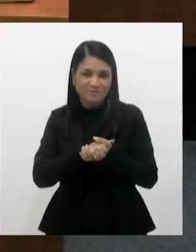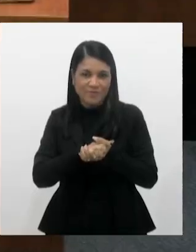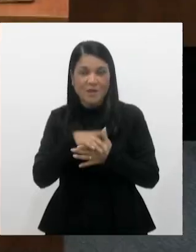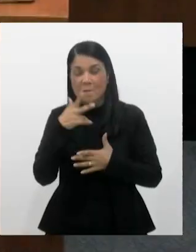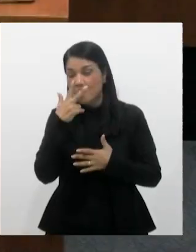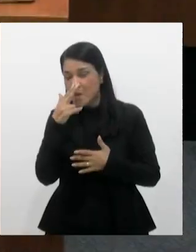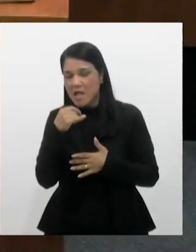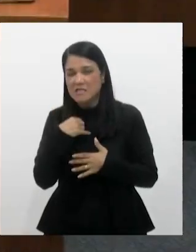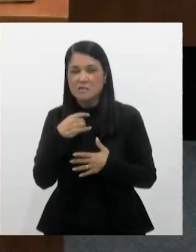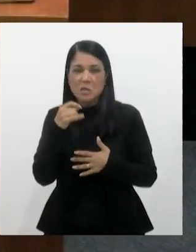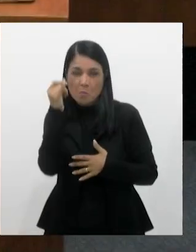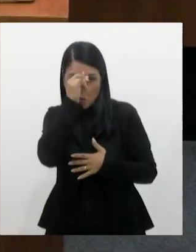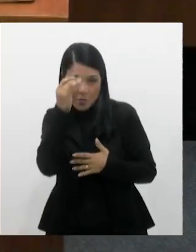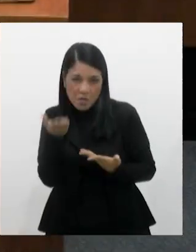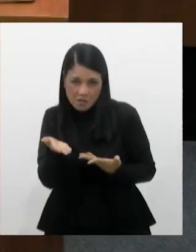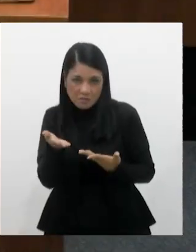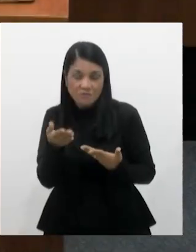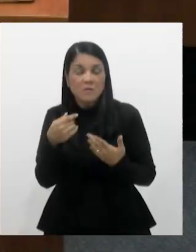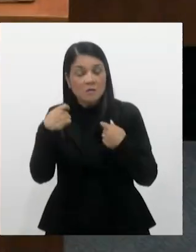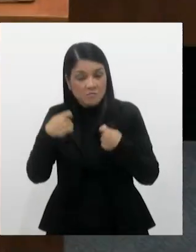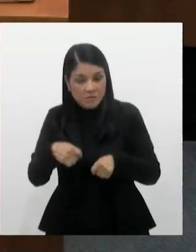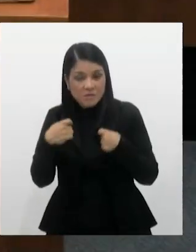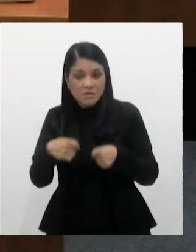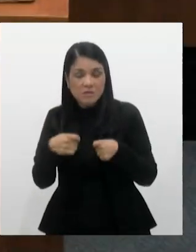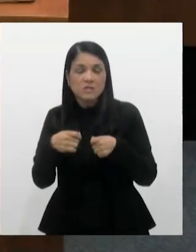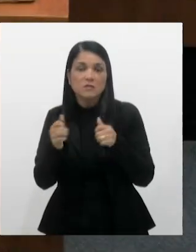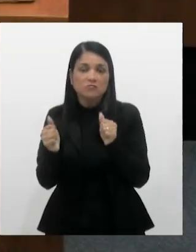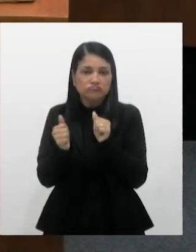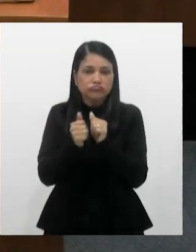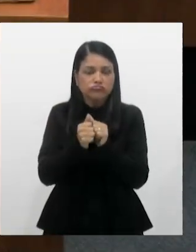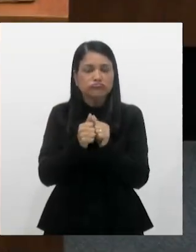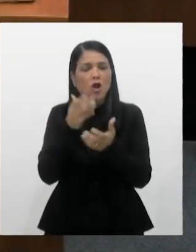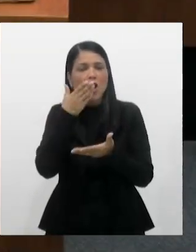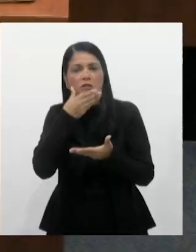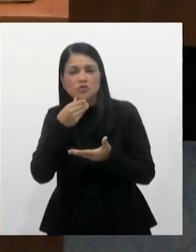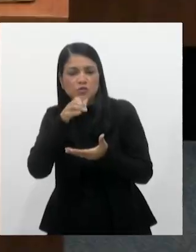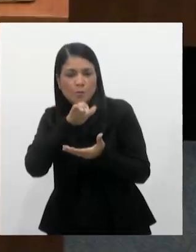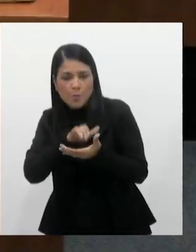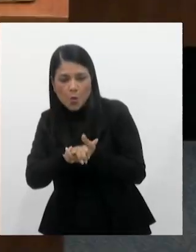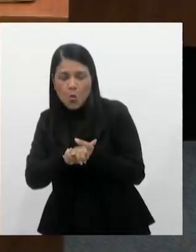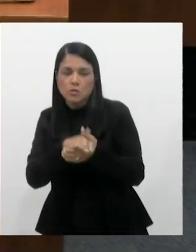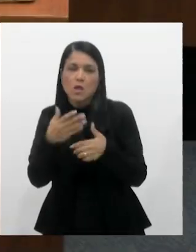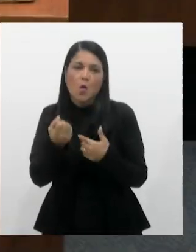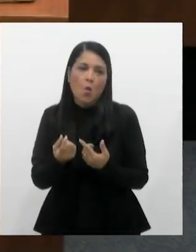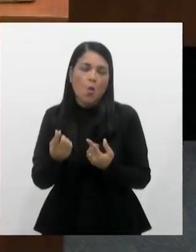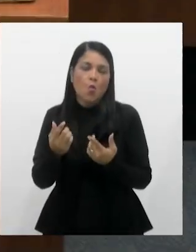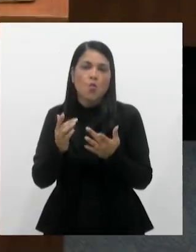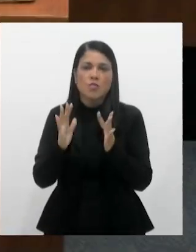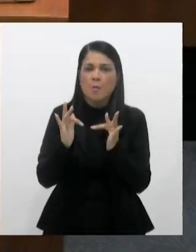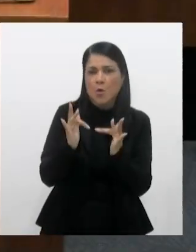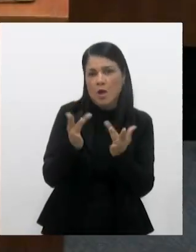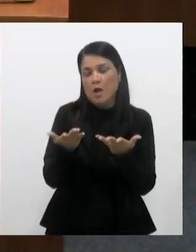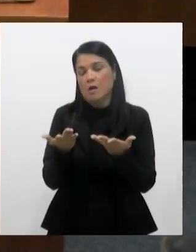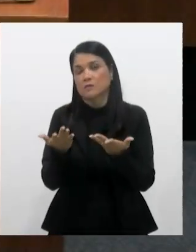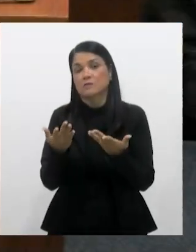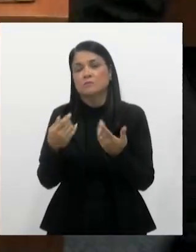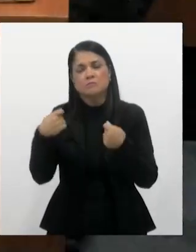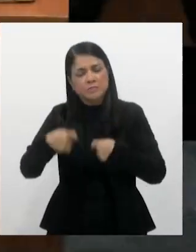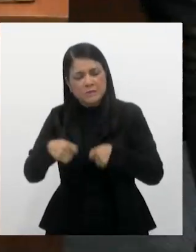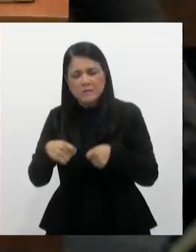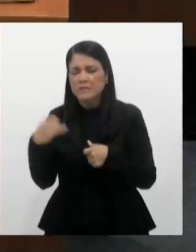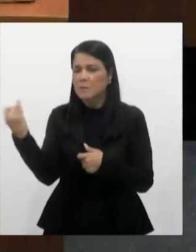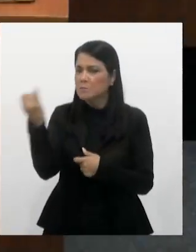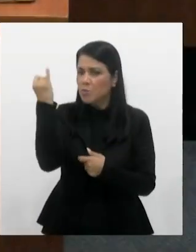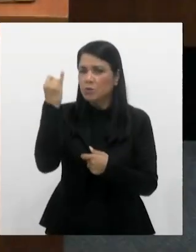do pré-natal com sua esposa, ou com a sua companheira, ou somente com a mãe do seu filho. Então eu acho que isso é muito importante que a gente